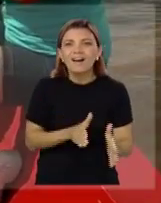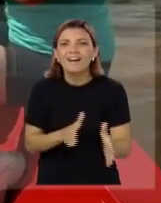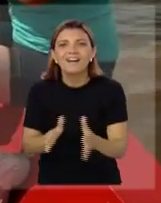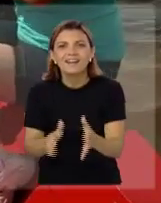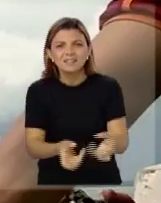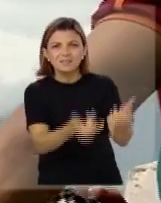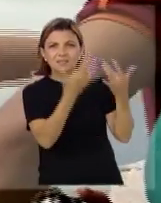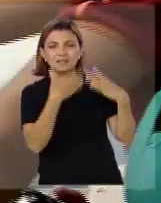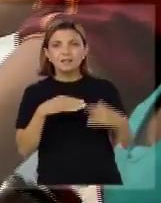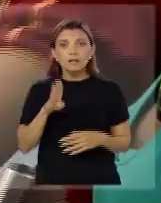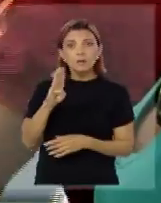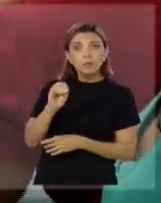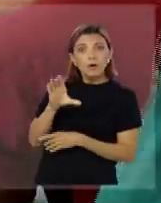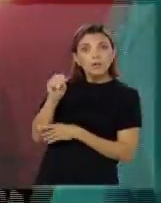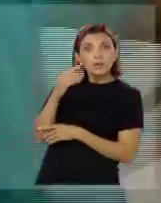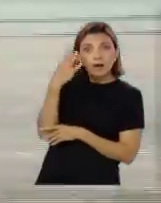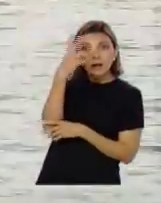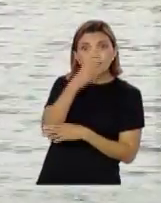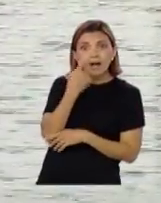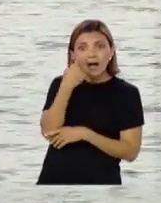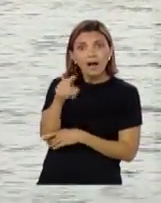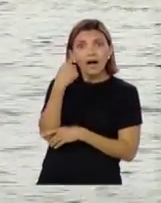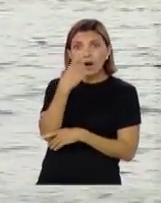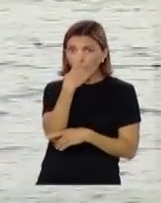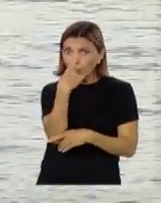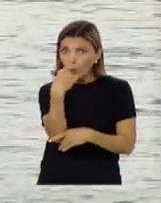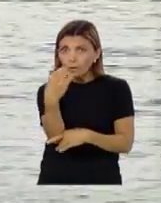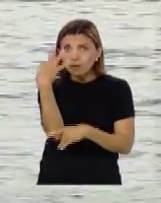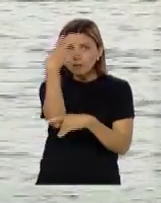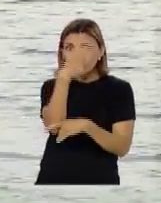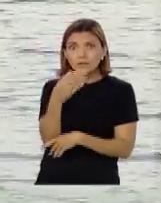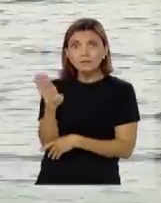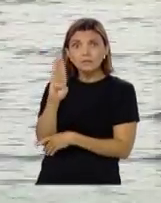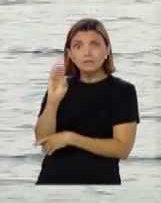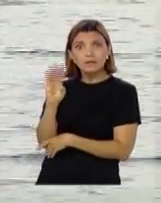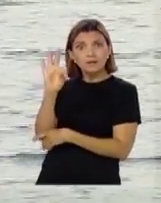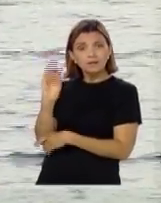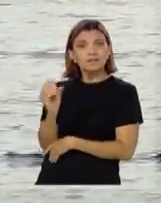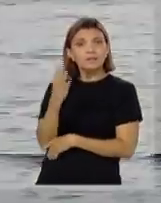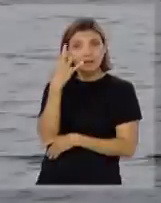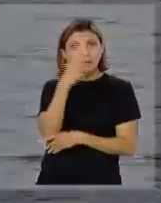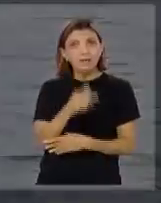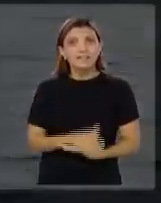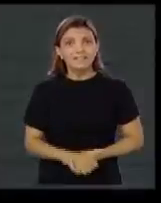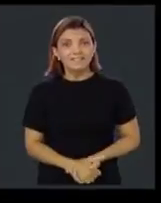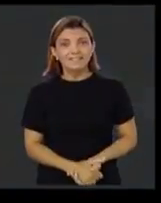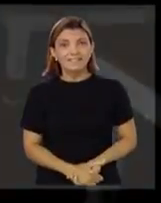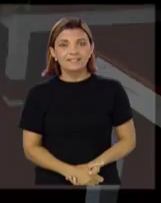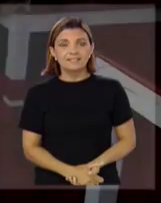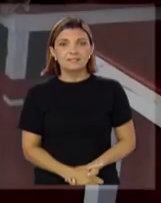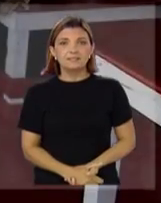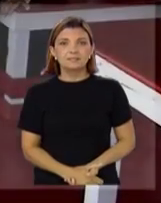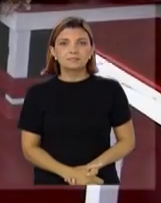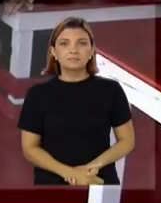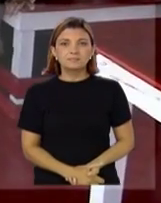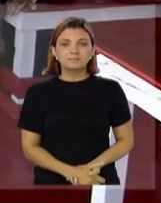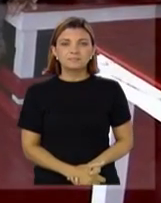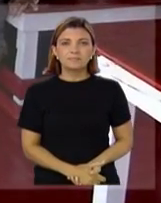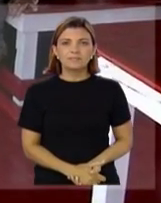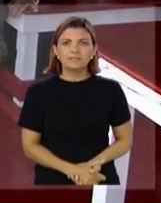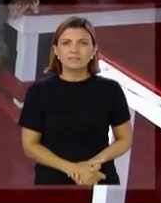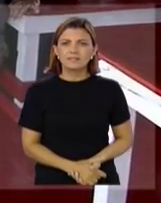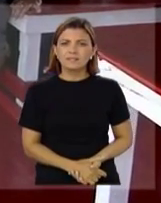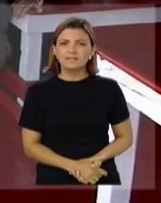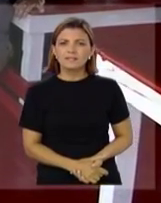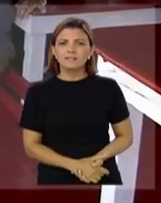dar detalhe, né? E a gente, leva olha o boto. Ah, ah, pegou um peixe. Lindo. Pegou um peixe. Sei. Mas,